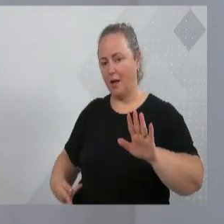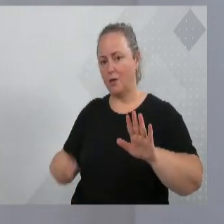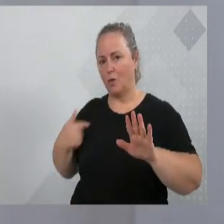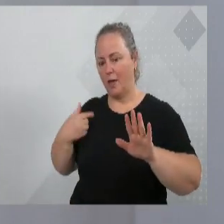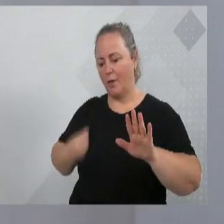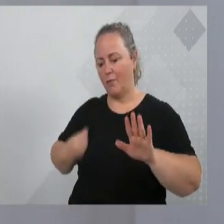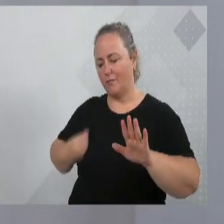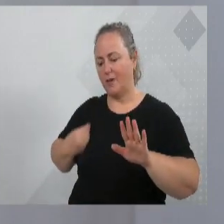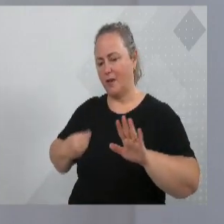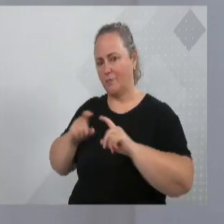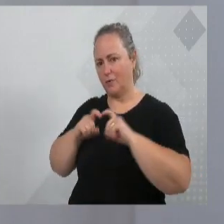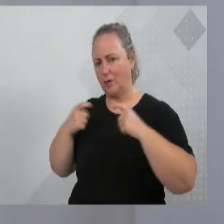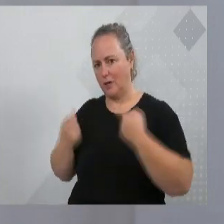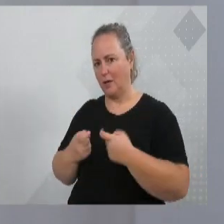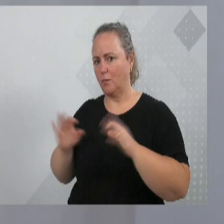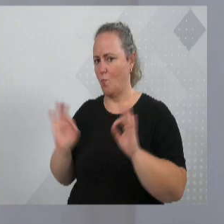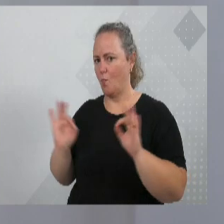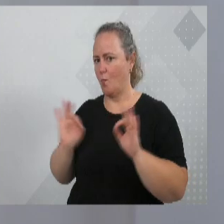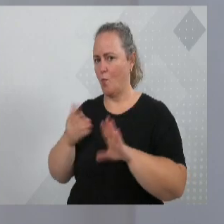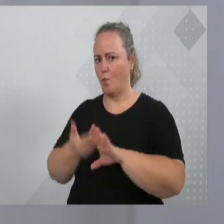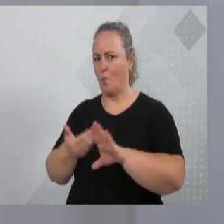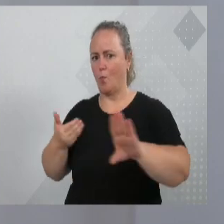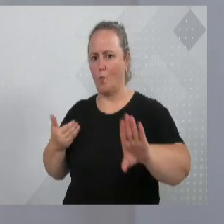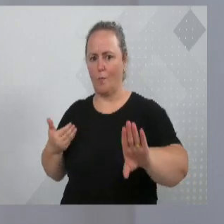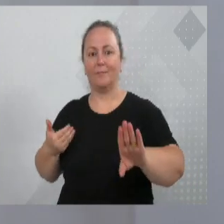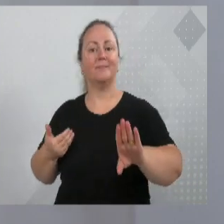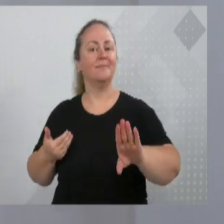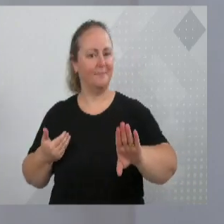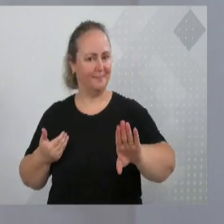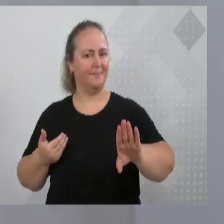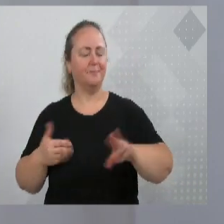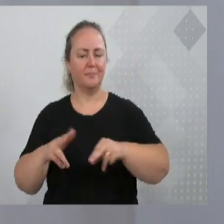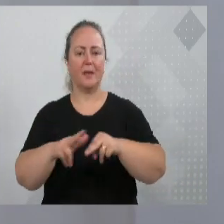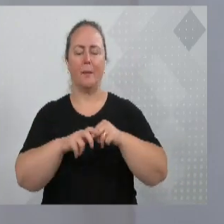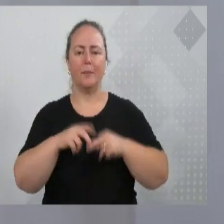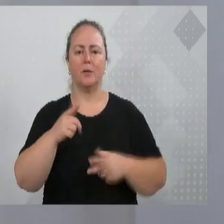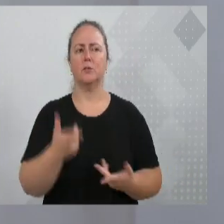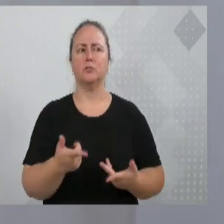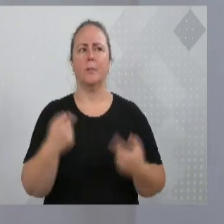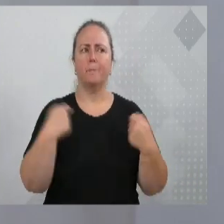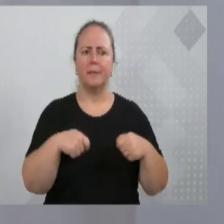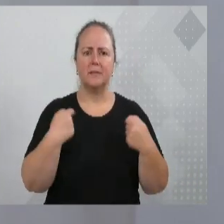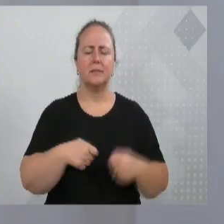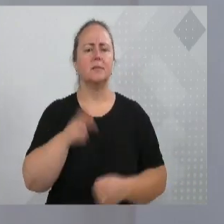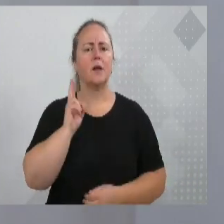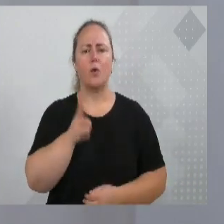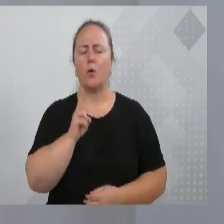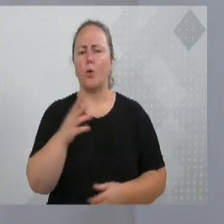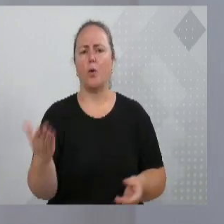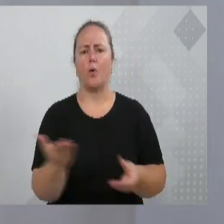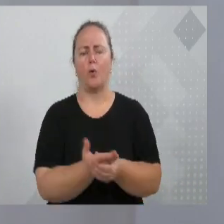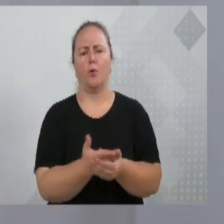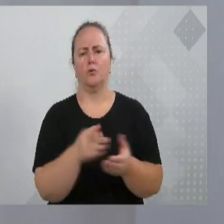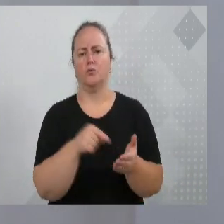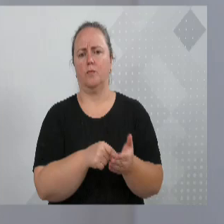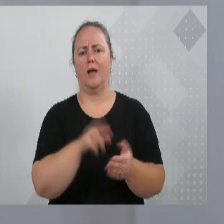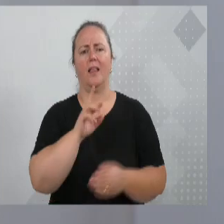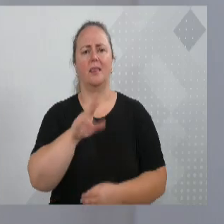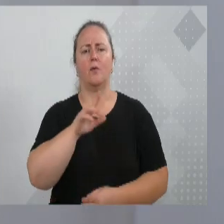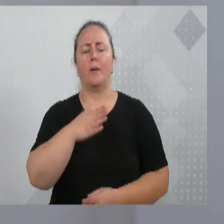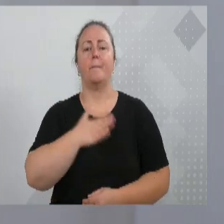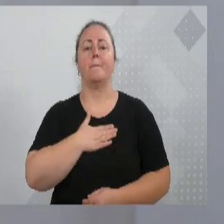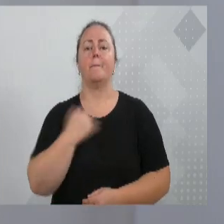em jogo não tem análise Então esse tipo de situação é inadmissível e eu acho que a gente tem que sim tocar adiante Até porque não se trata de uma coisa minha